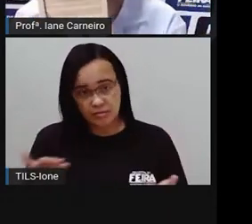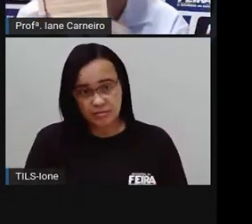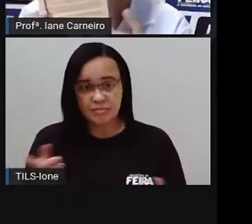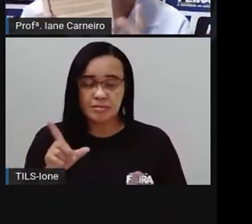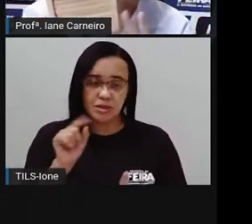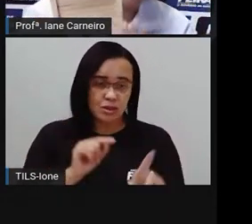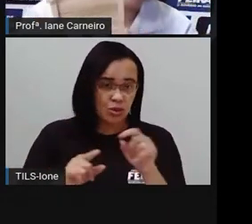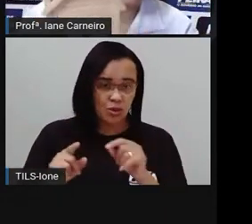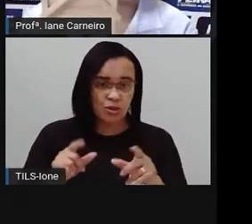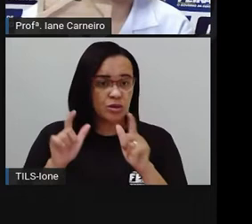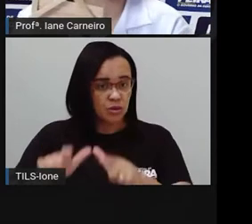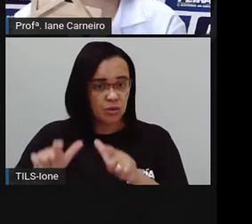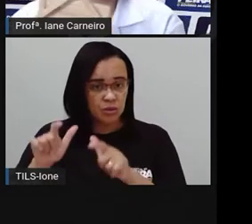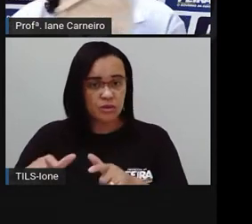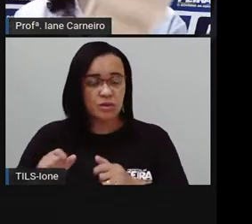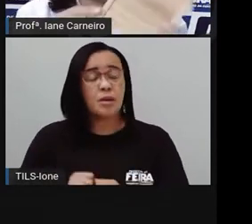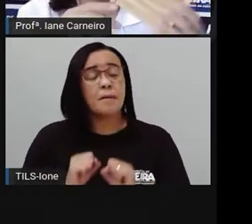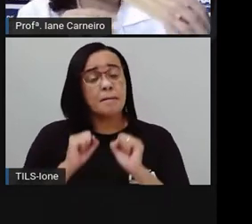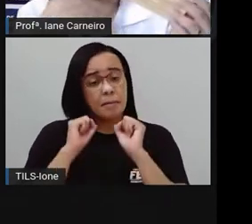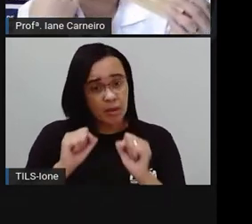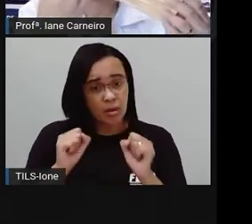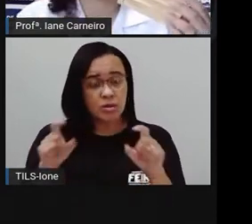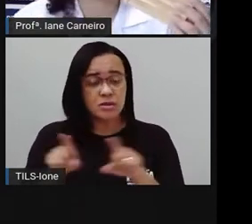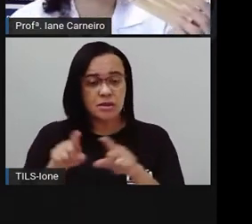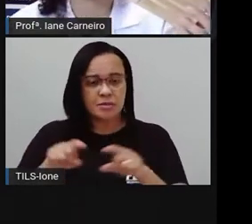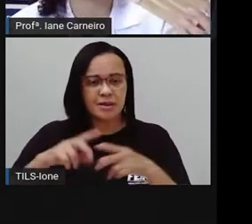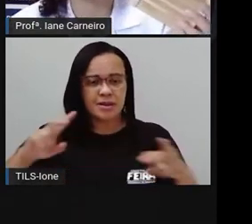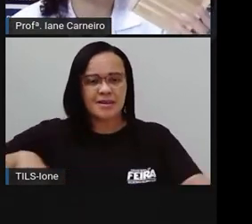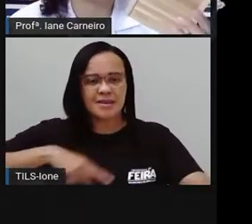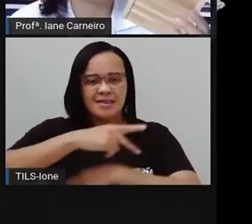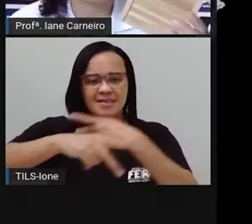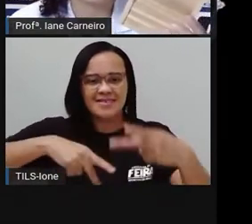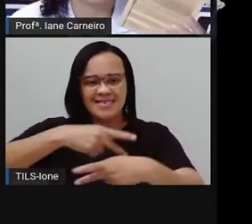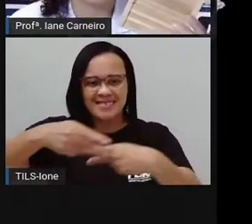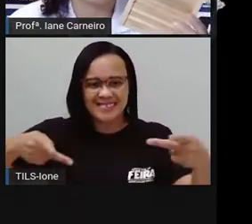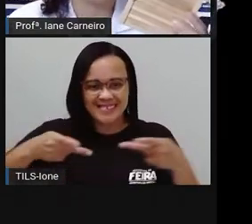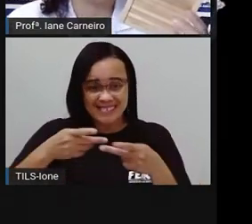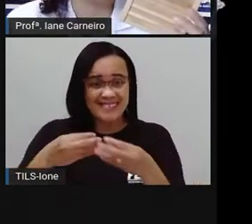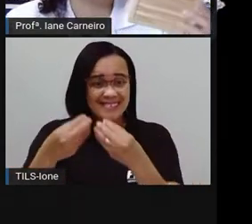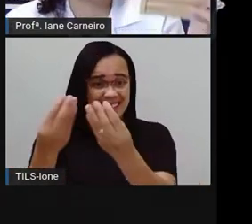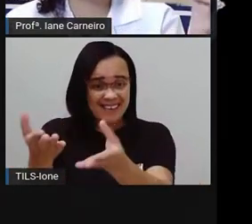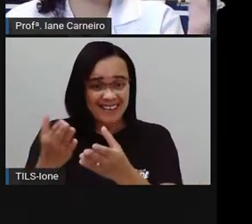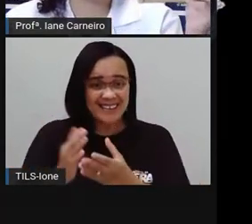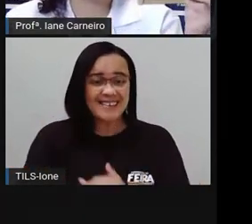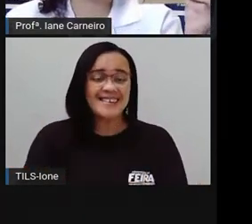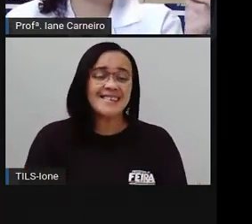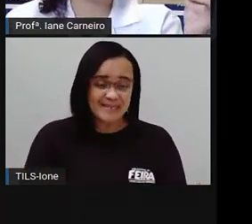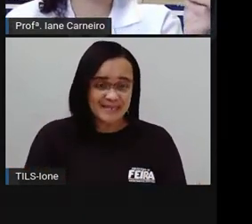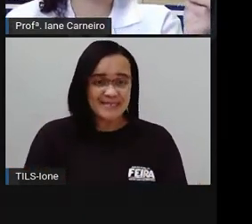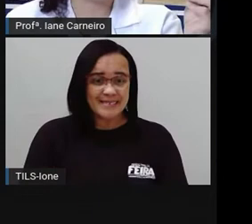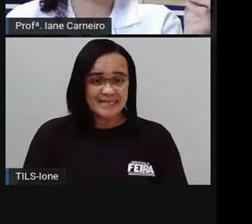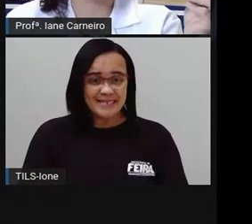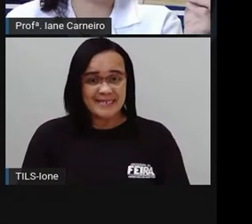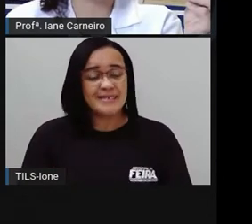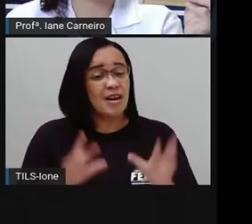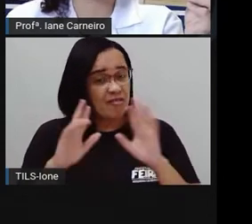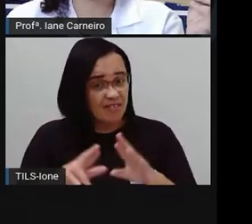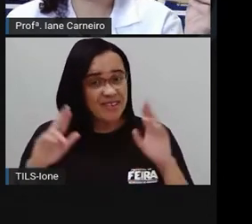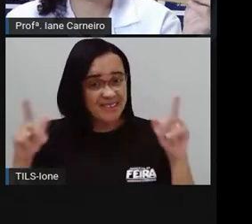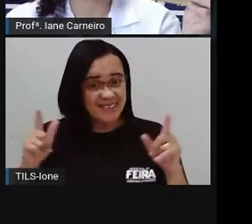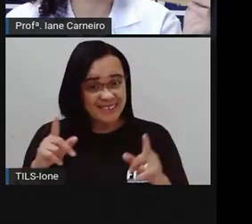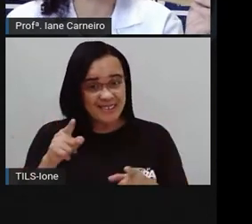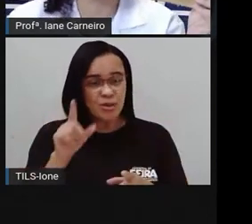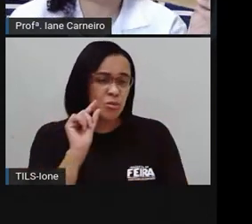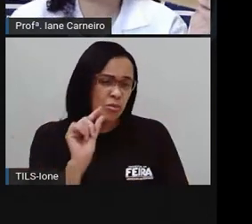podem presentear, né? Vocês podem decorar como vocês quiserem. Então, vendo o modelo aqui, ó, tá um pouquinho diferente do que a Pro fez,